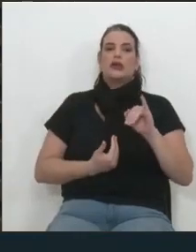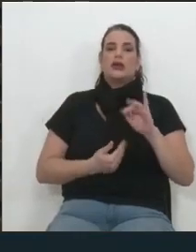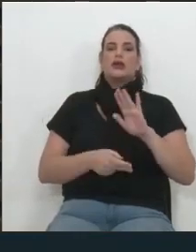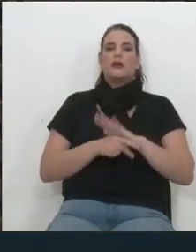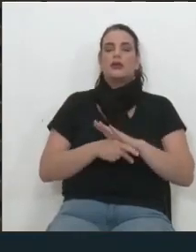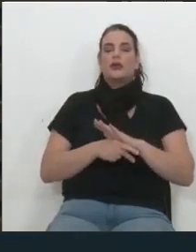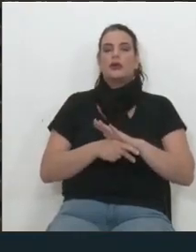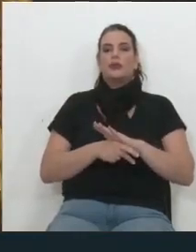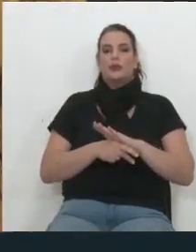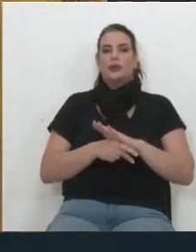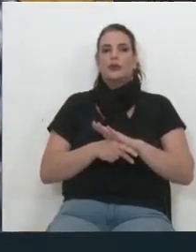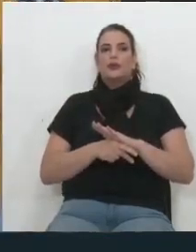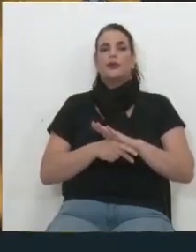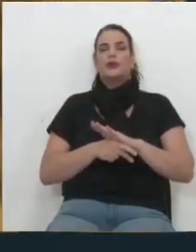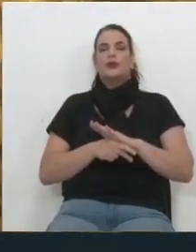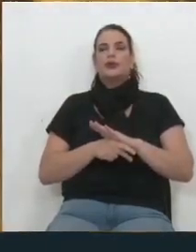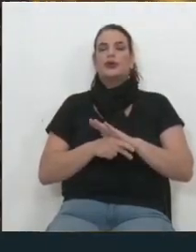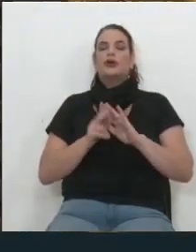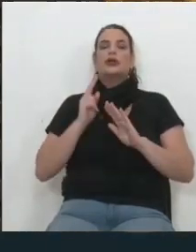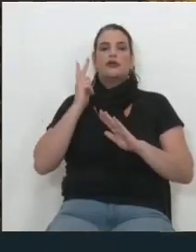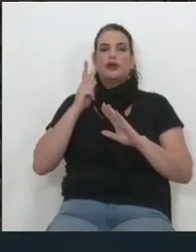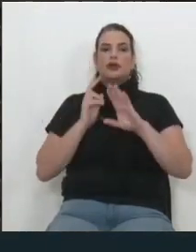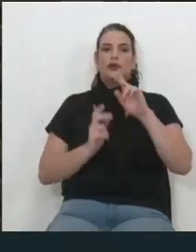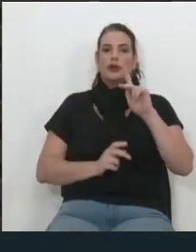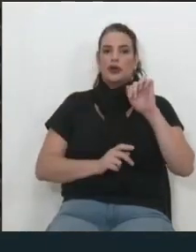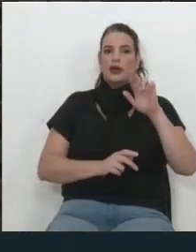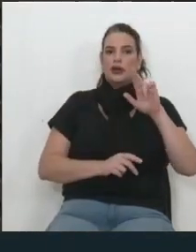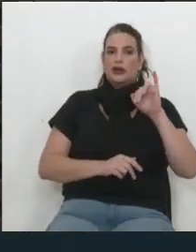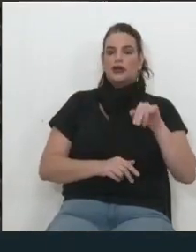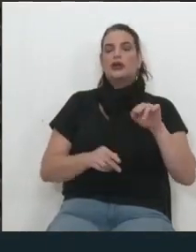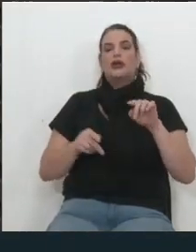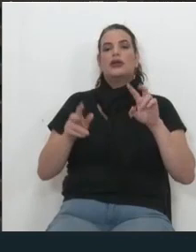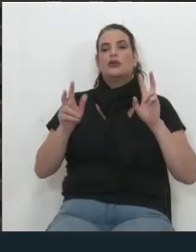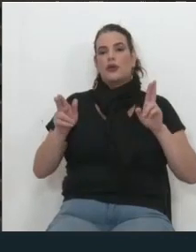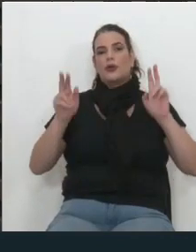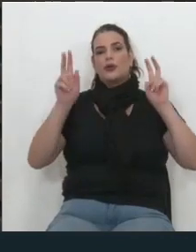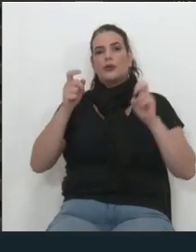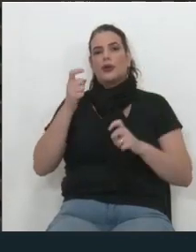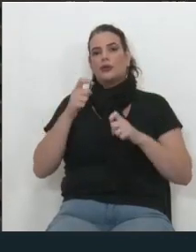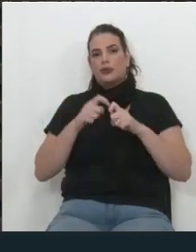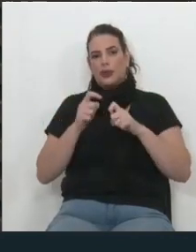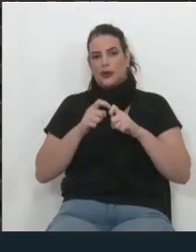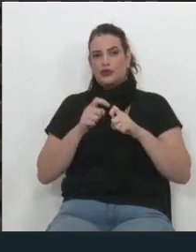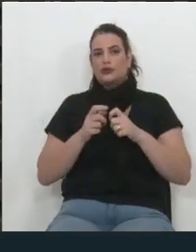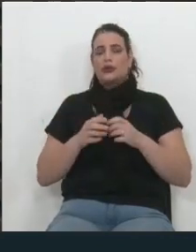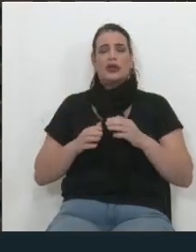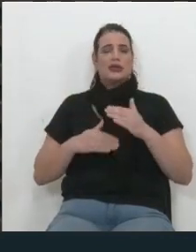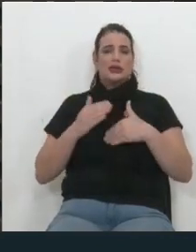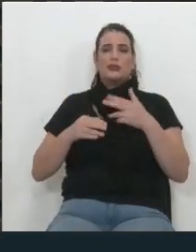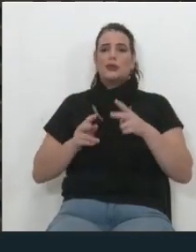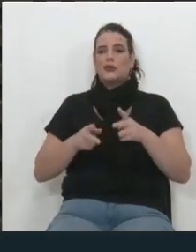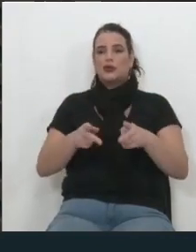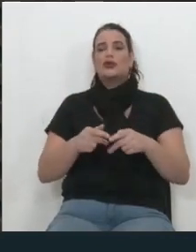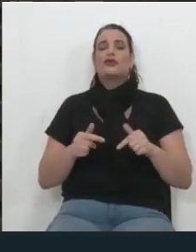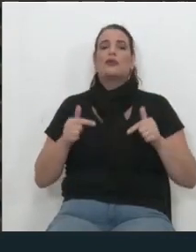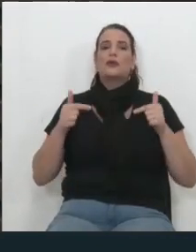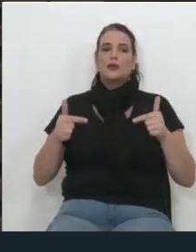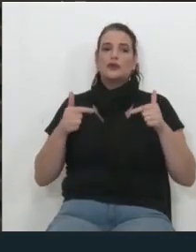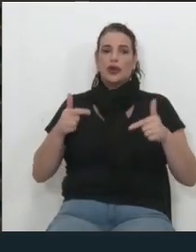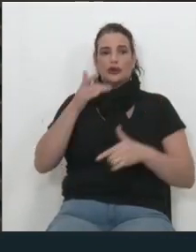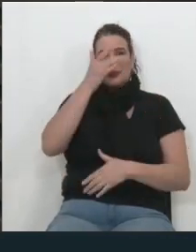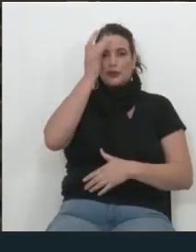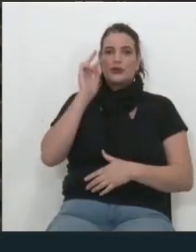relativa aos médicos. Então essa me parece que está indo pelo mesmo caminho e fica muito chato para quem está assistindo à sessão de